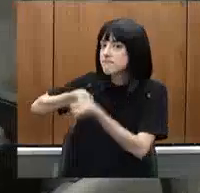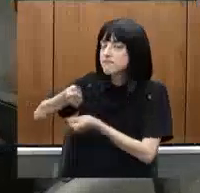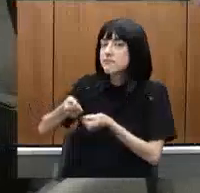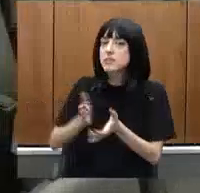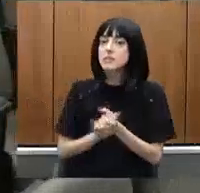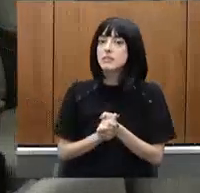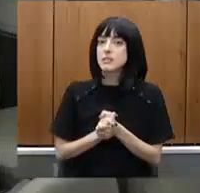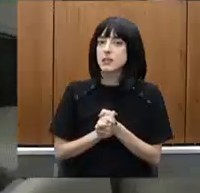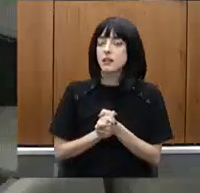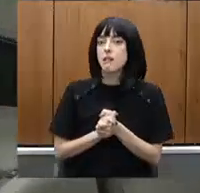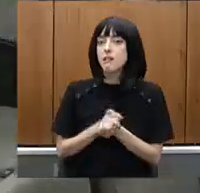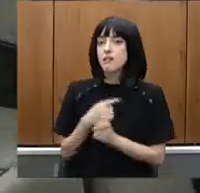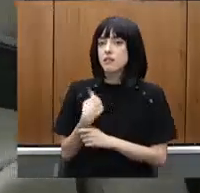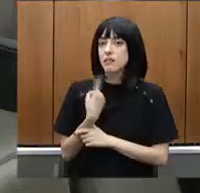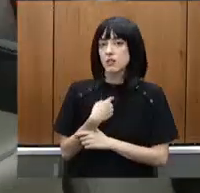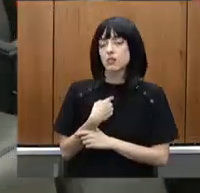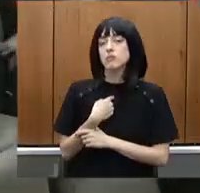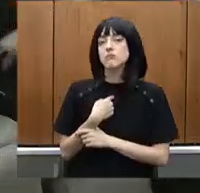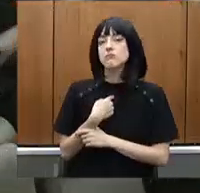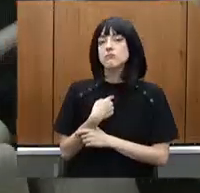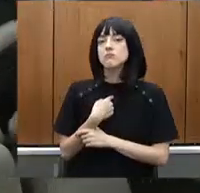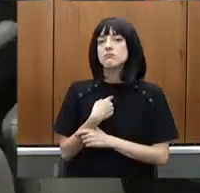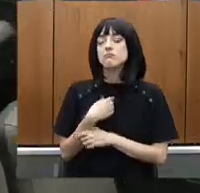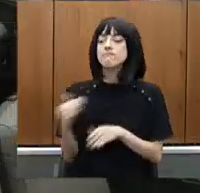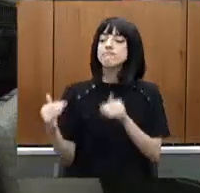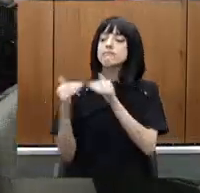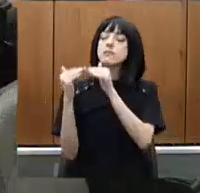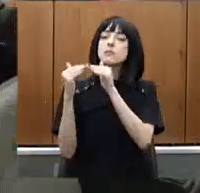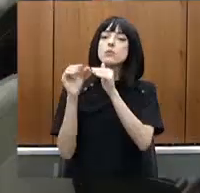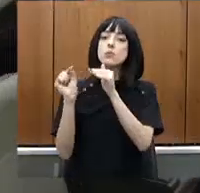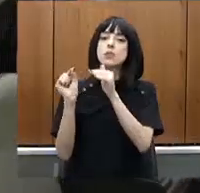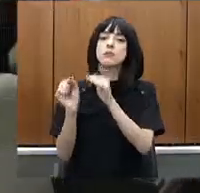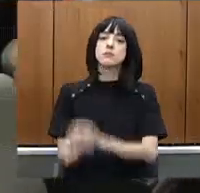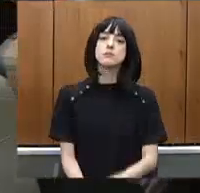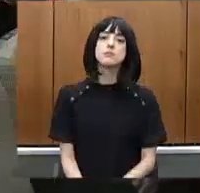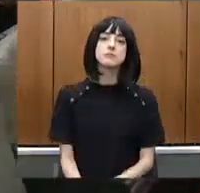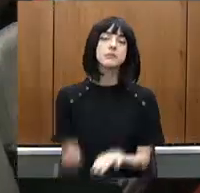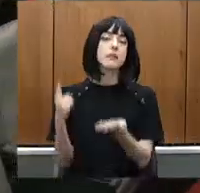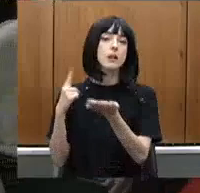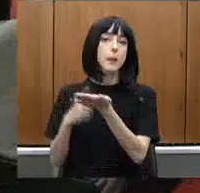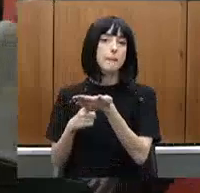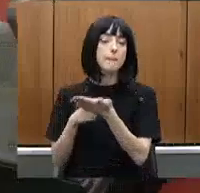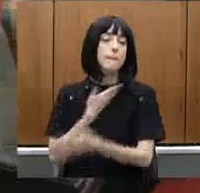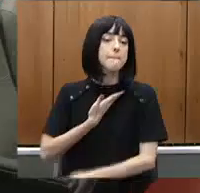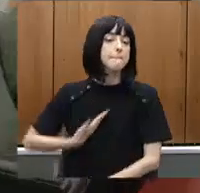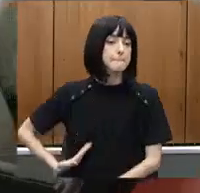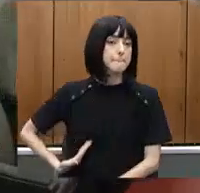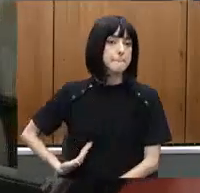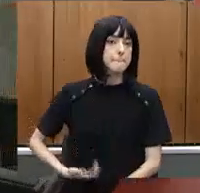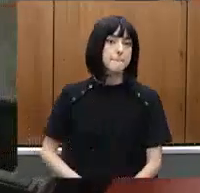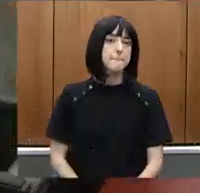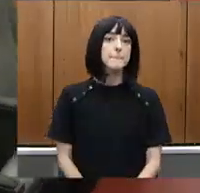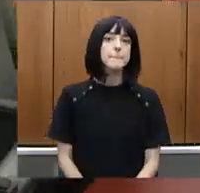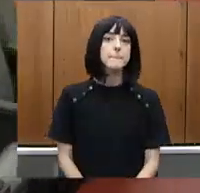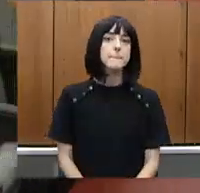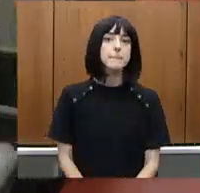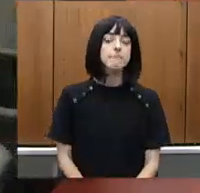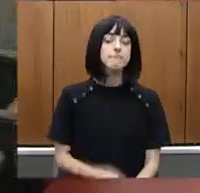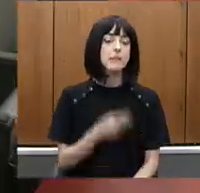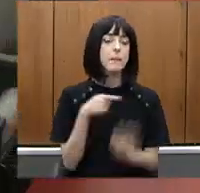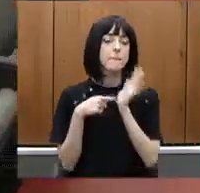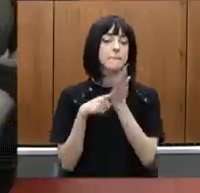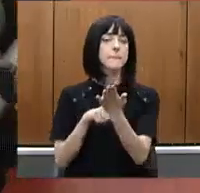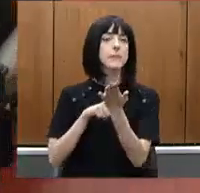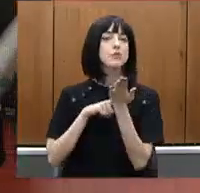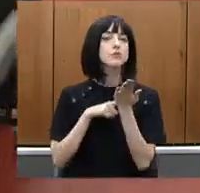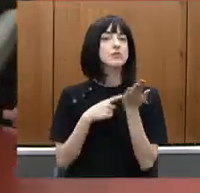a no momento onde o governo colocou para nós é a importância também da gente dar